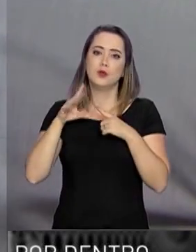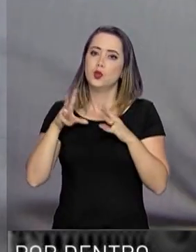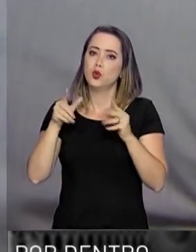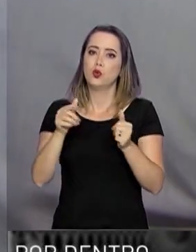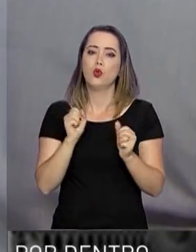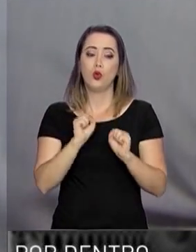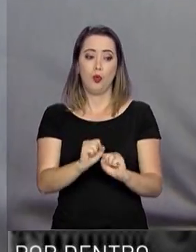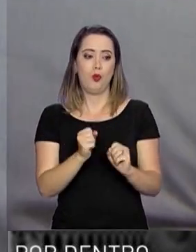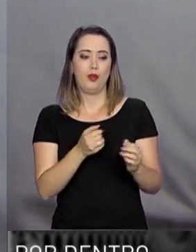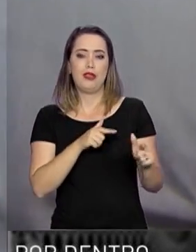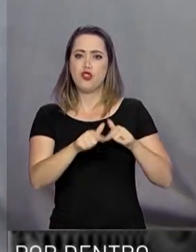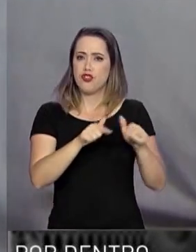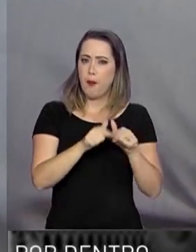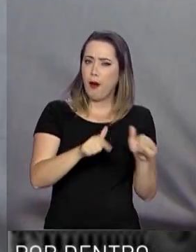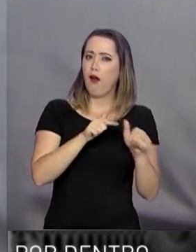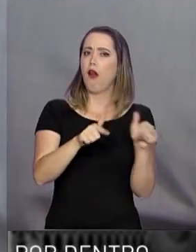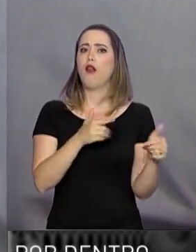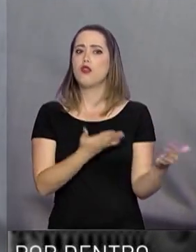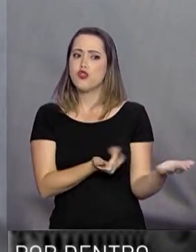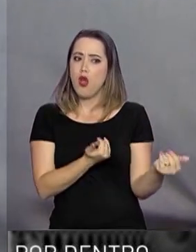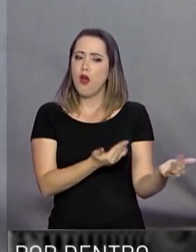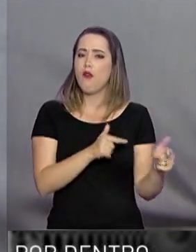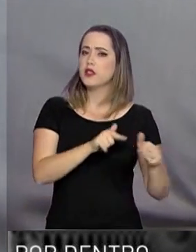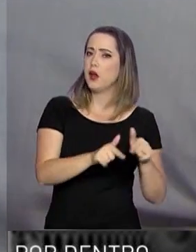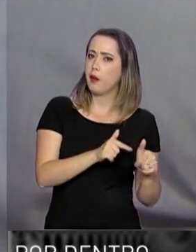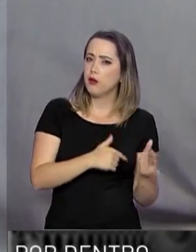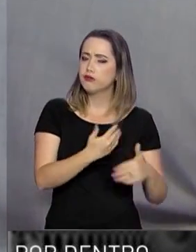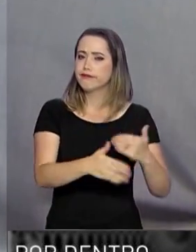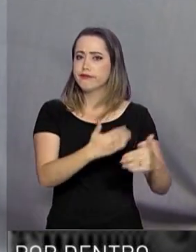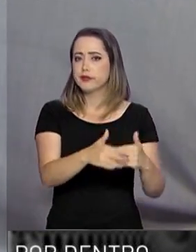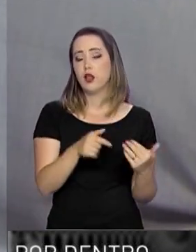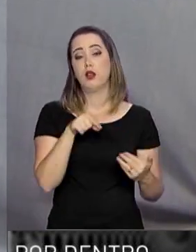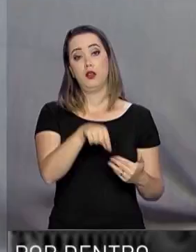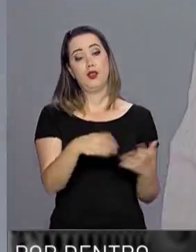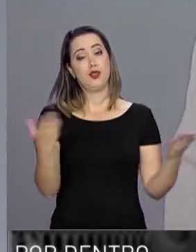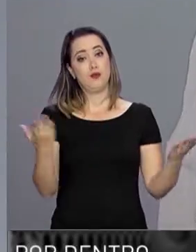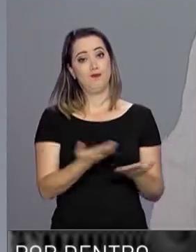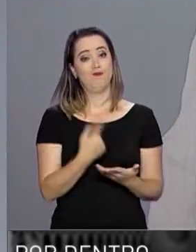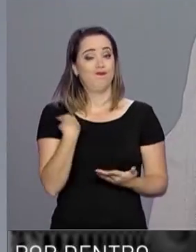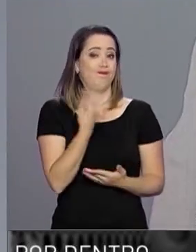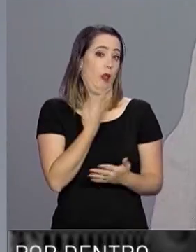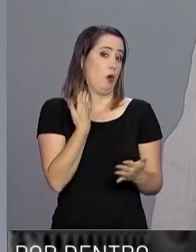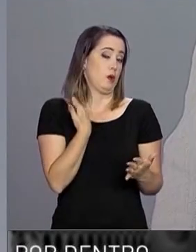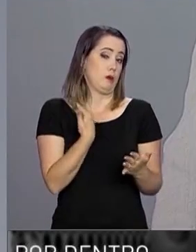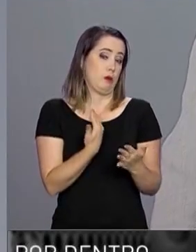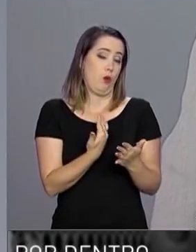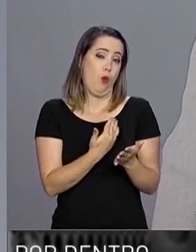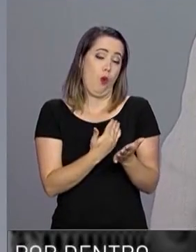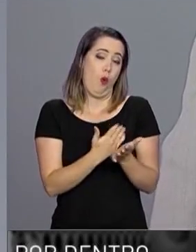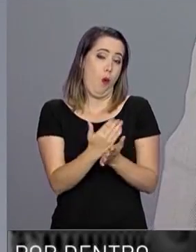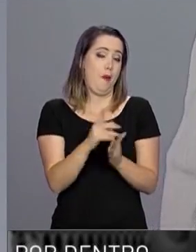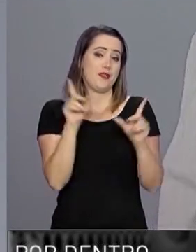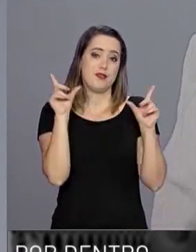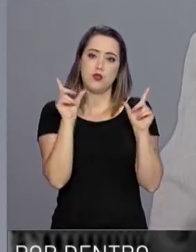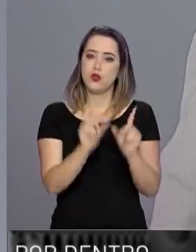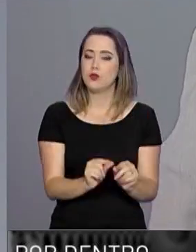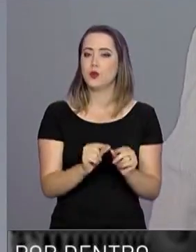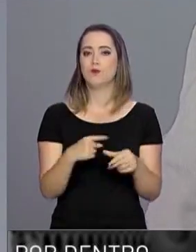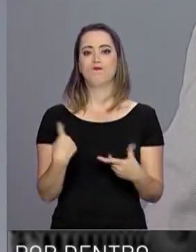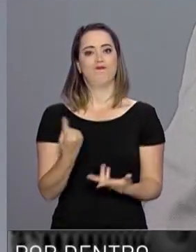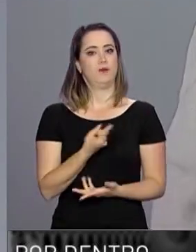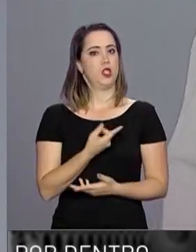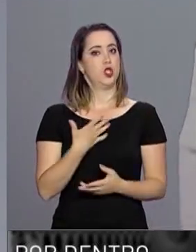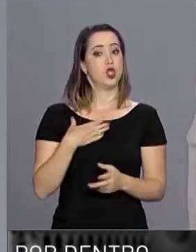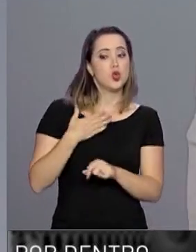aquela capacidade de produção que o país pode ter, que está na mão da juventude, nós vamos começar a diminuir. E aí, se nós